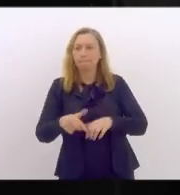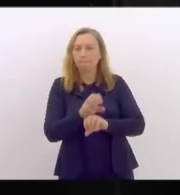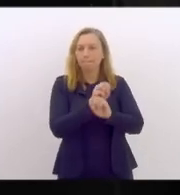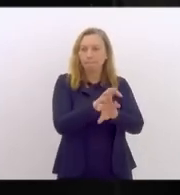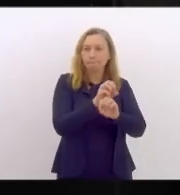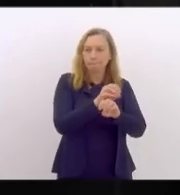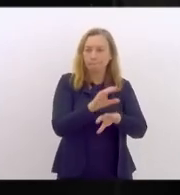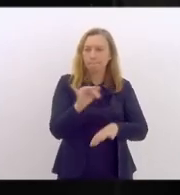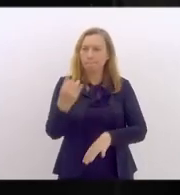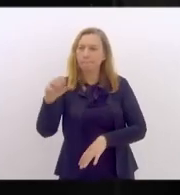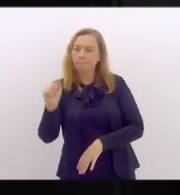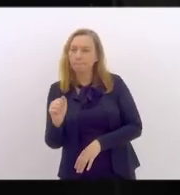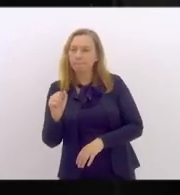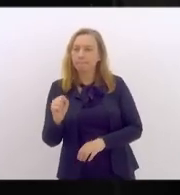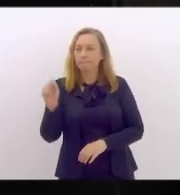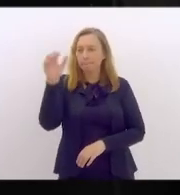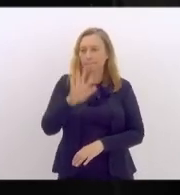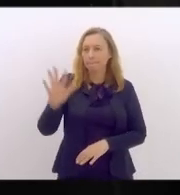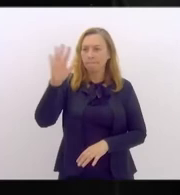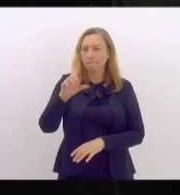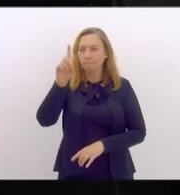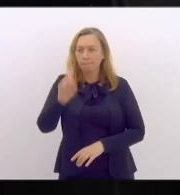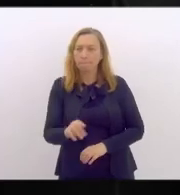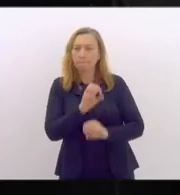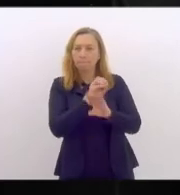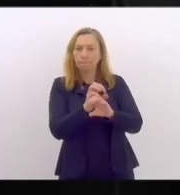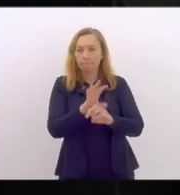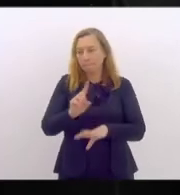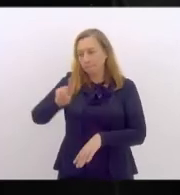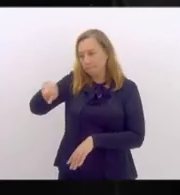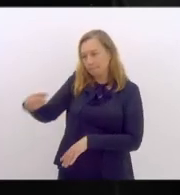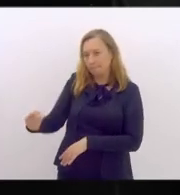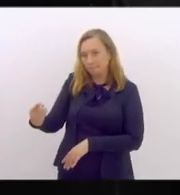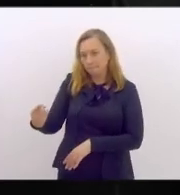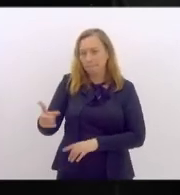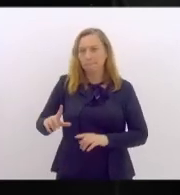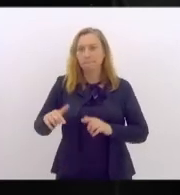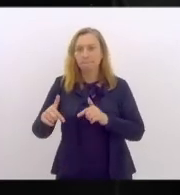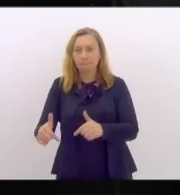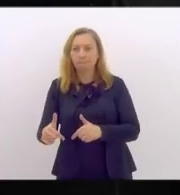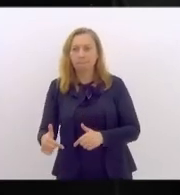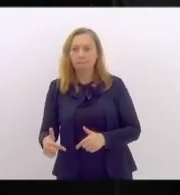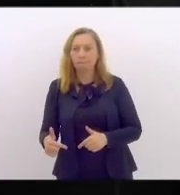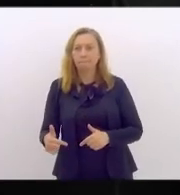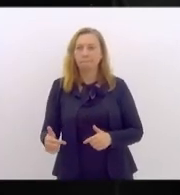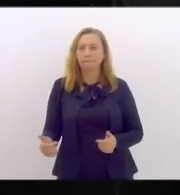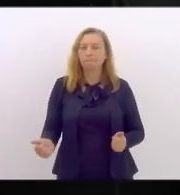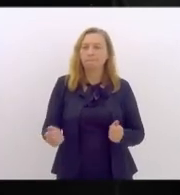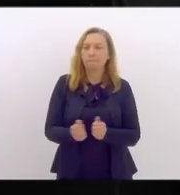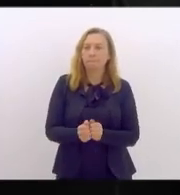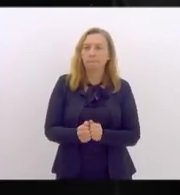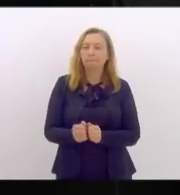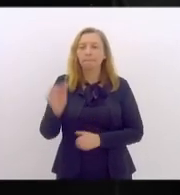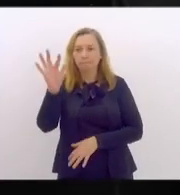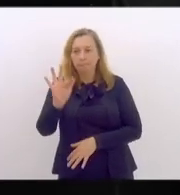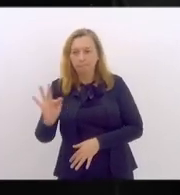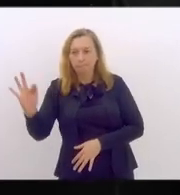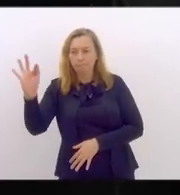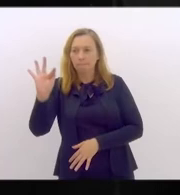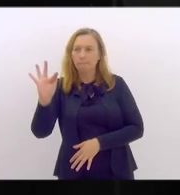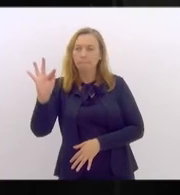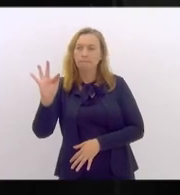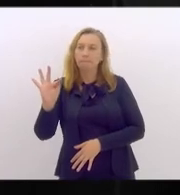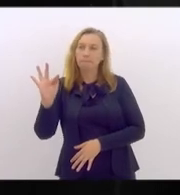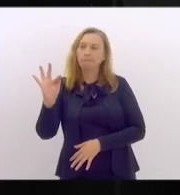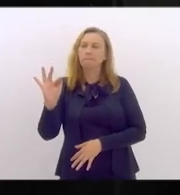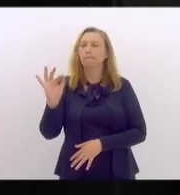Nacional pelo Direito da educação entre outras né ação educativa também participa a Confederação Nacional dos Trabalhadores em